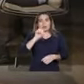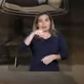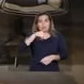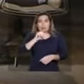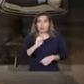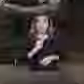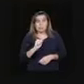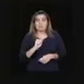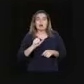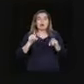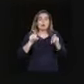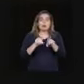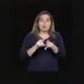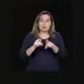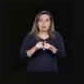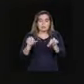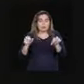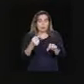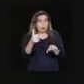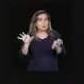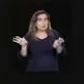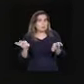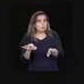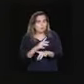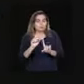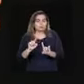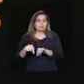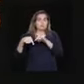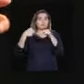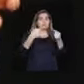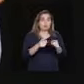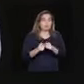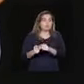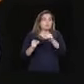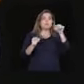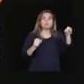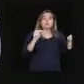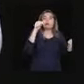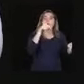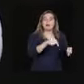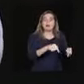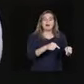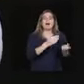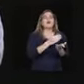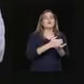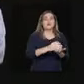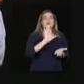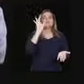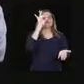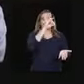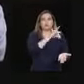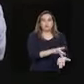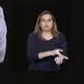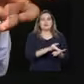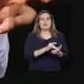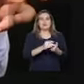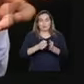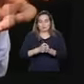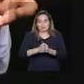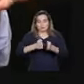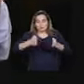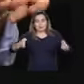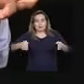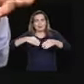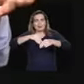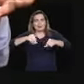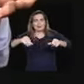também está sendo concluído, dentro de pouco tempo vai ser concluído, e aí nós poderemos então fazer a